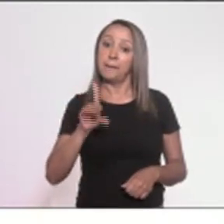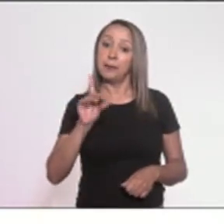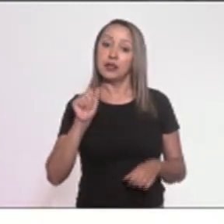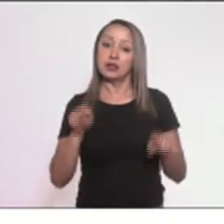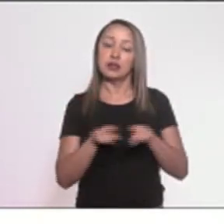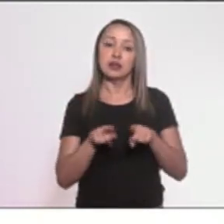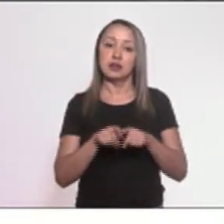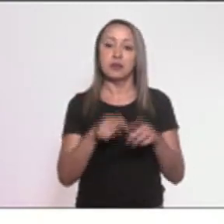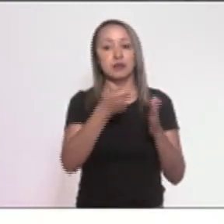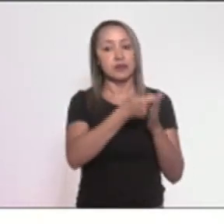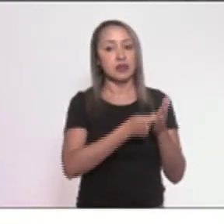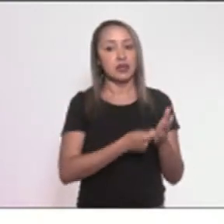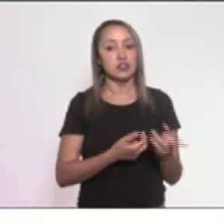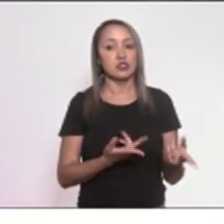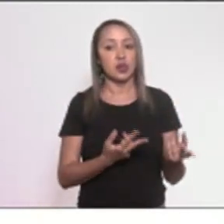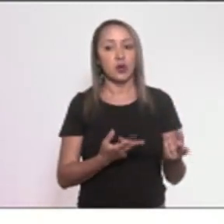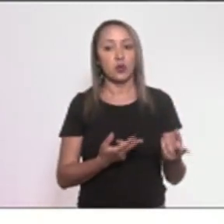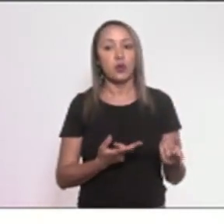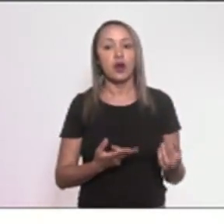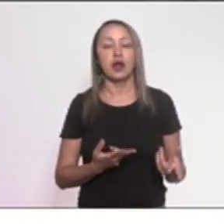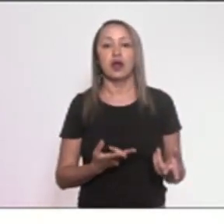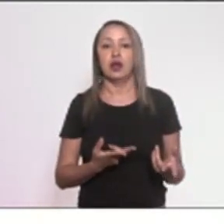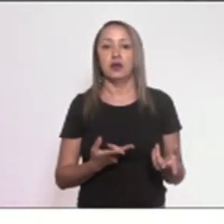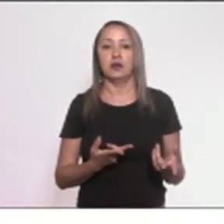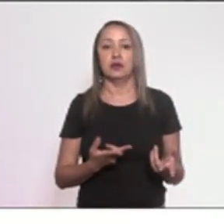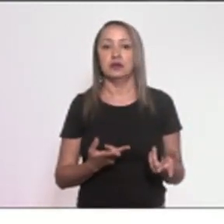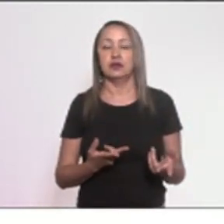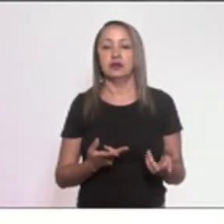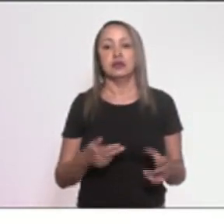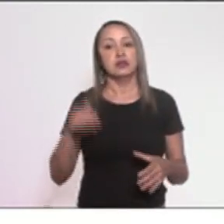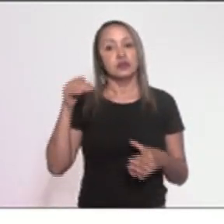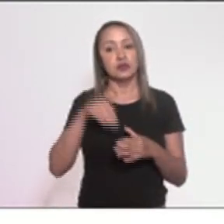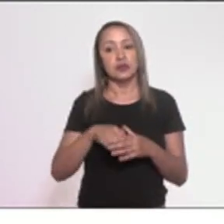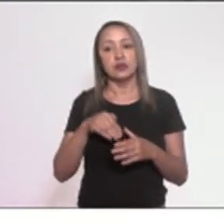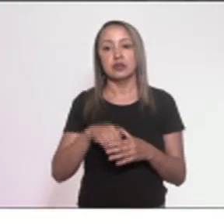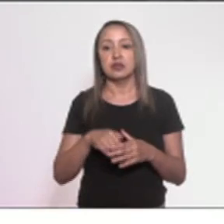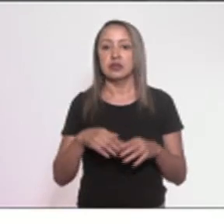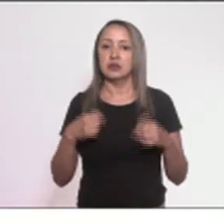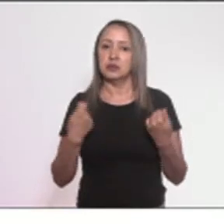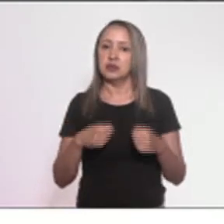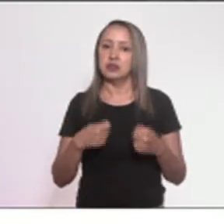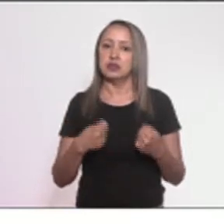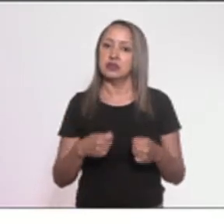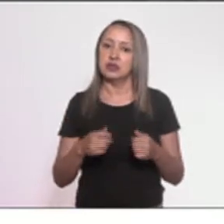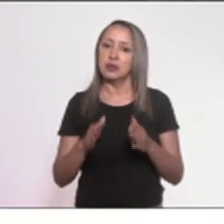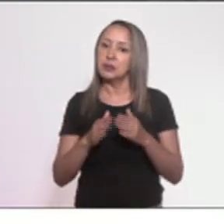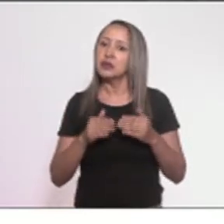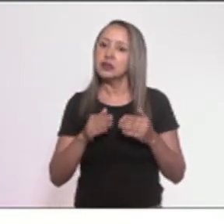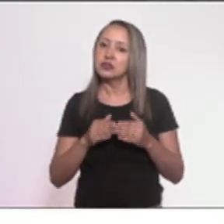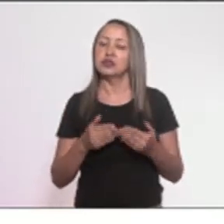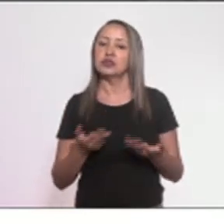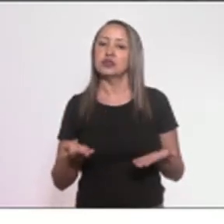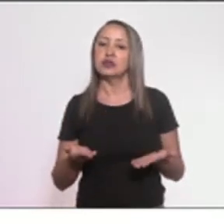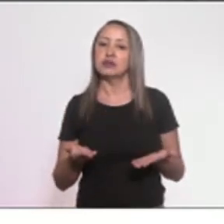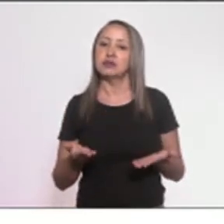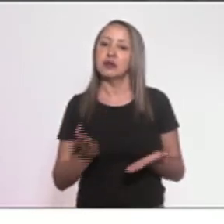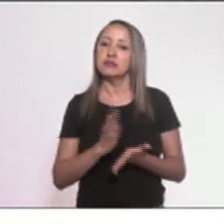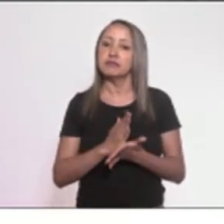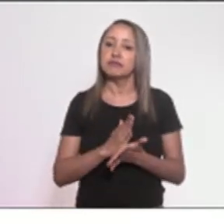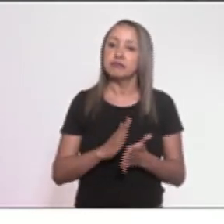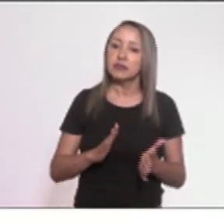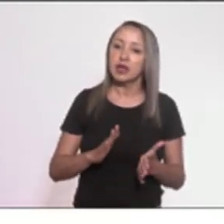mesmo texto e já tem uma lei publicada, no momento da votação aqui, teria que ter pedido o apensamento. Certo, deputada Luiz Paulo?